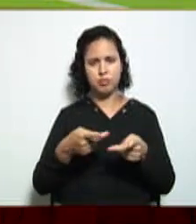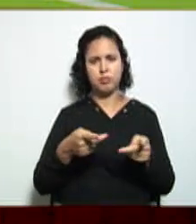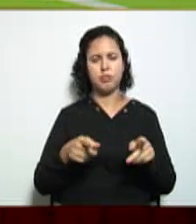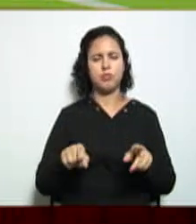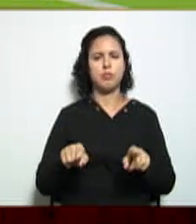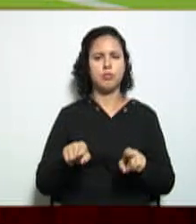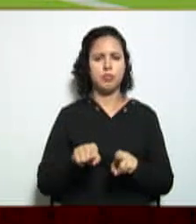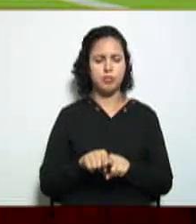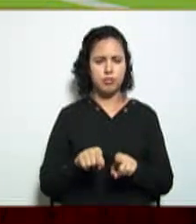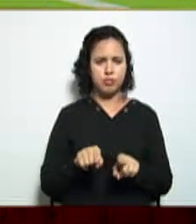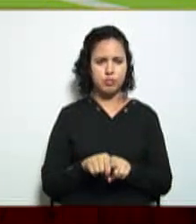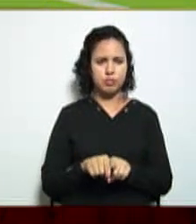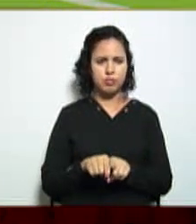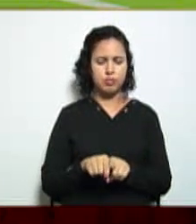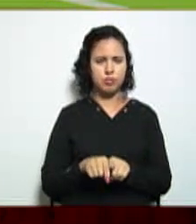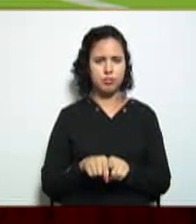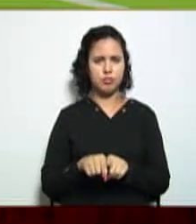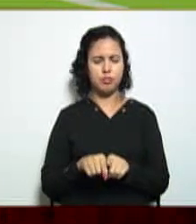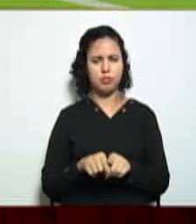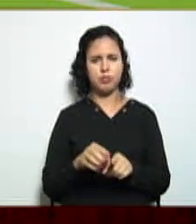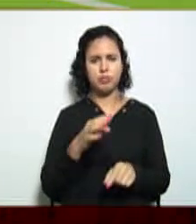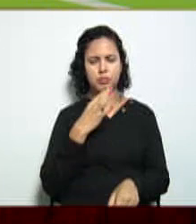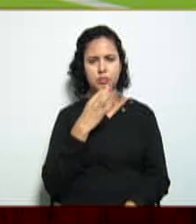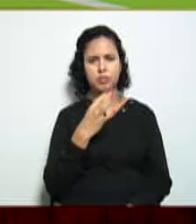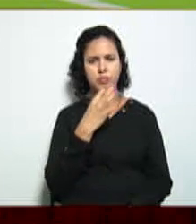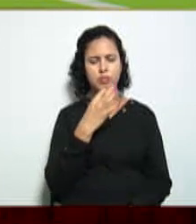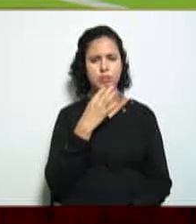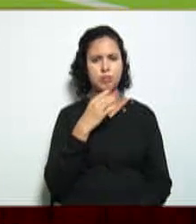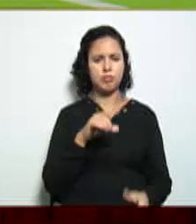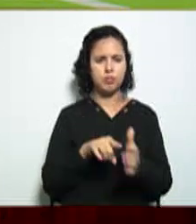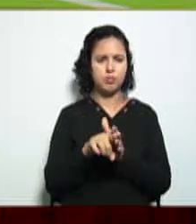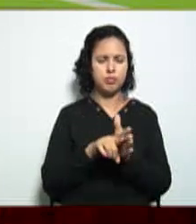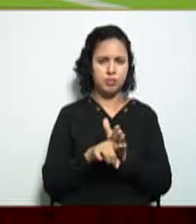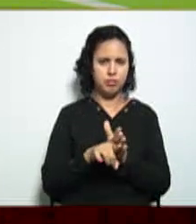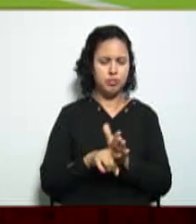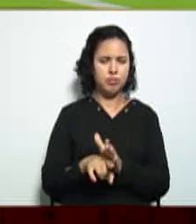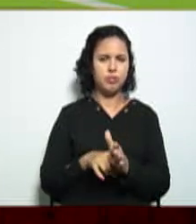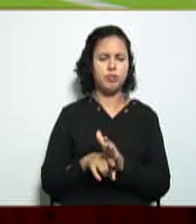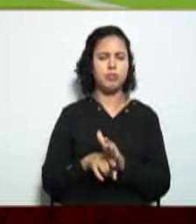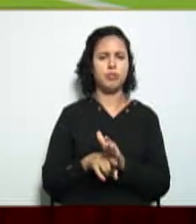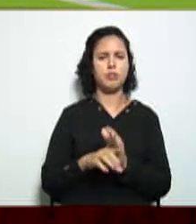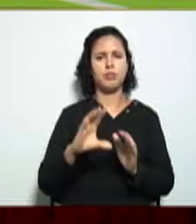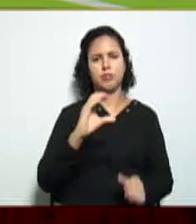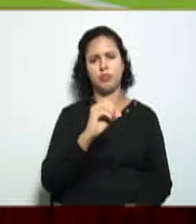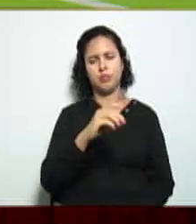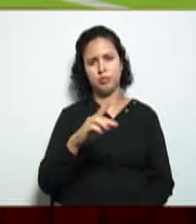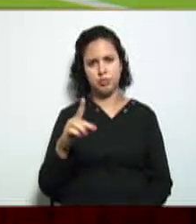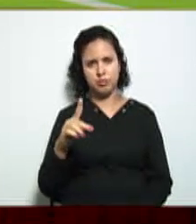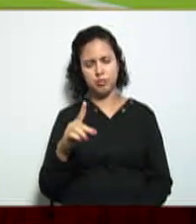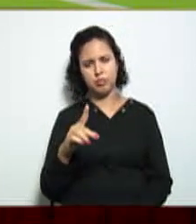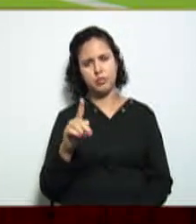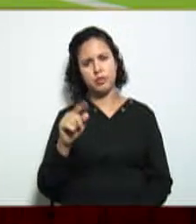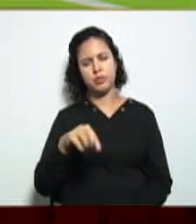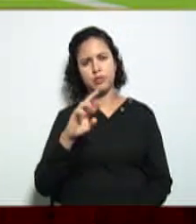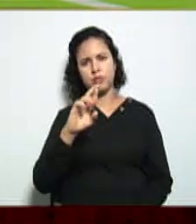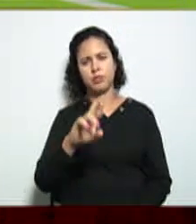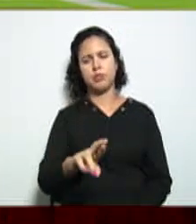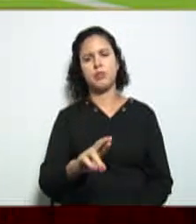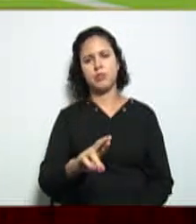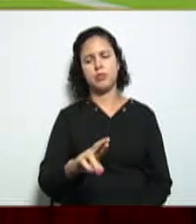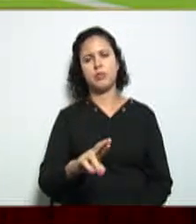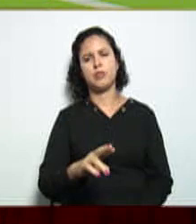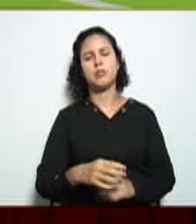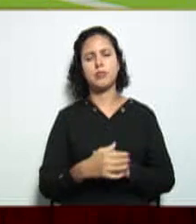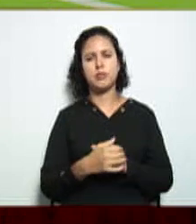e de conhecimento de pesquisas em cooperativismo. Essa foi a resposta da aluna Beatriz de Novo Plano.